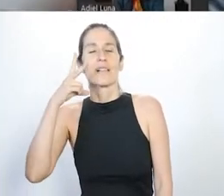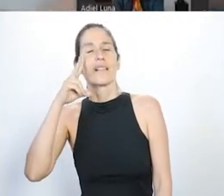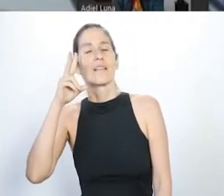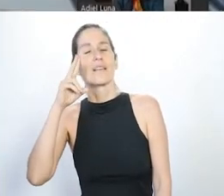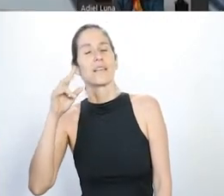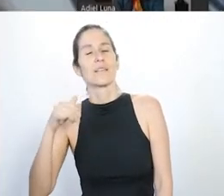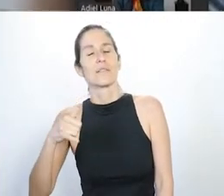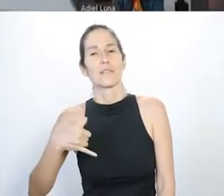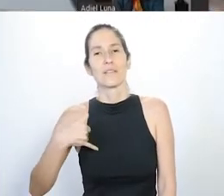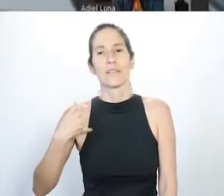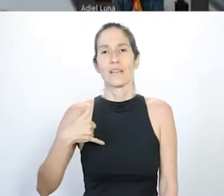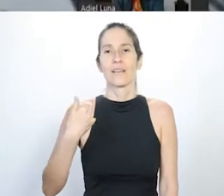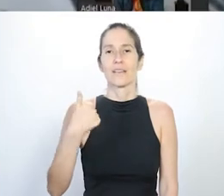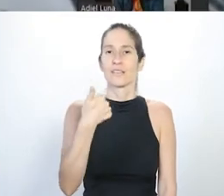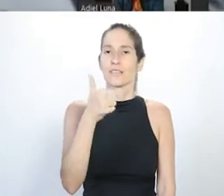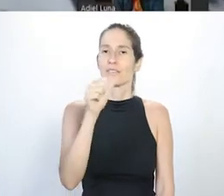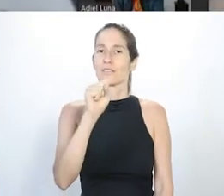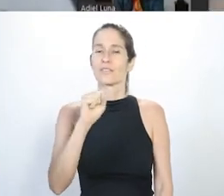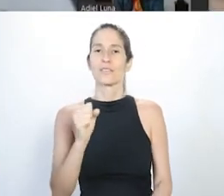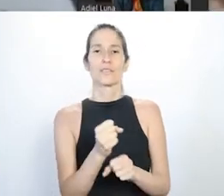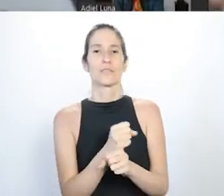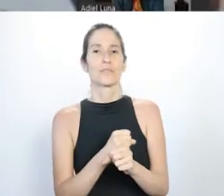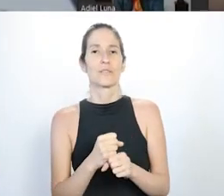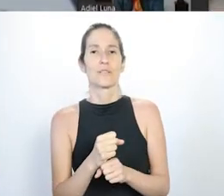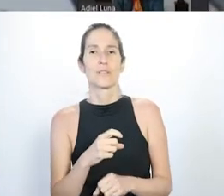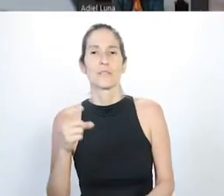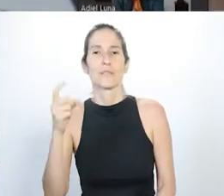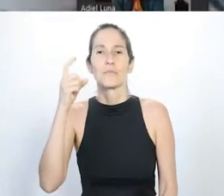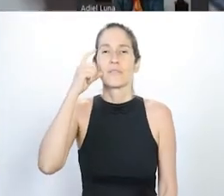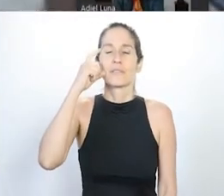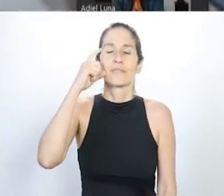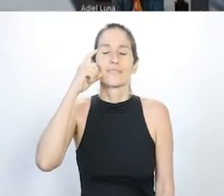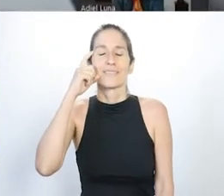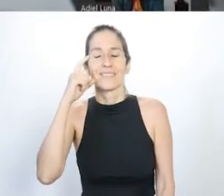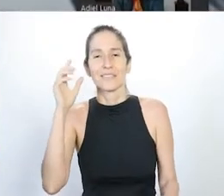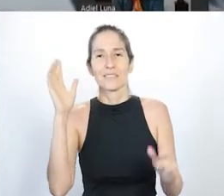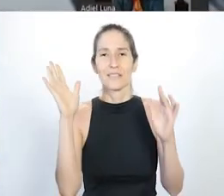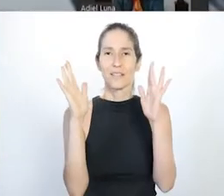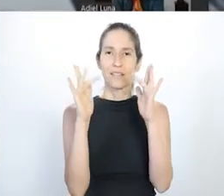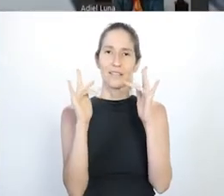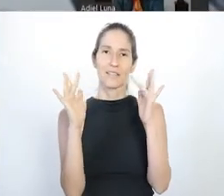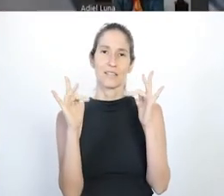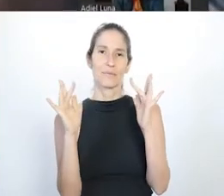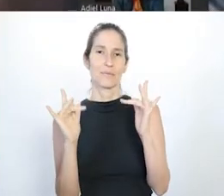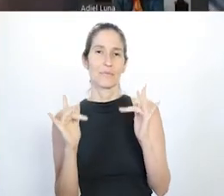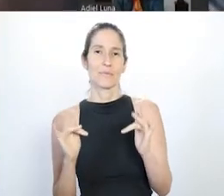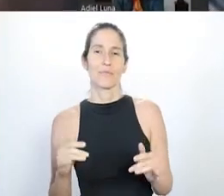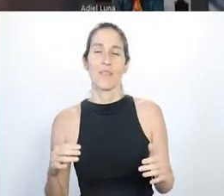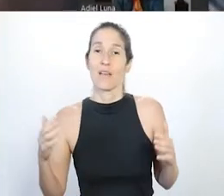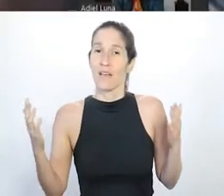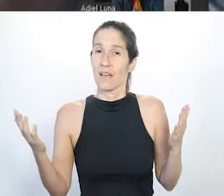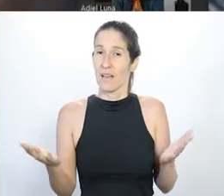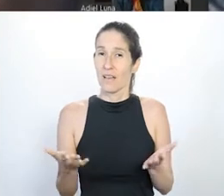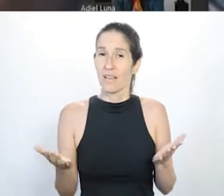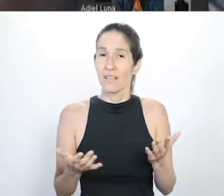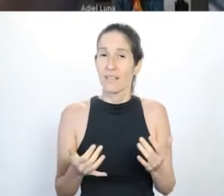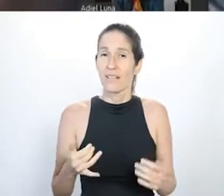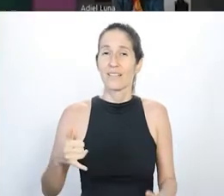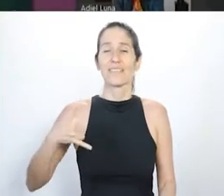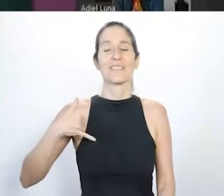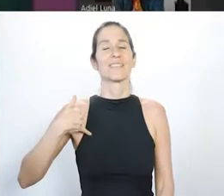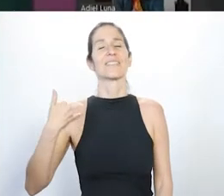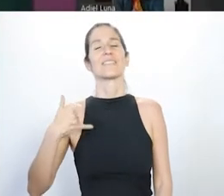Quando eu me lembro, eu só agora a idade vem chegando e a